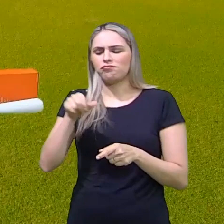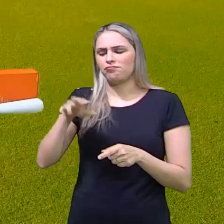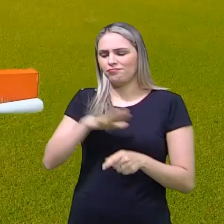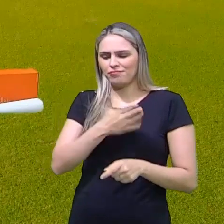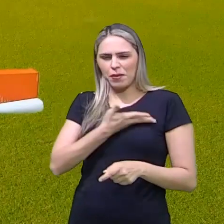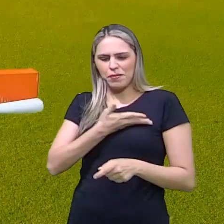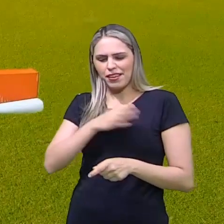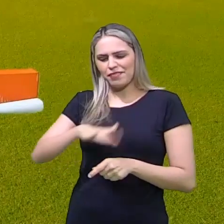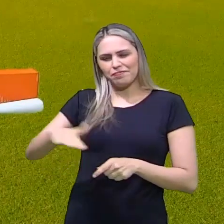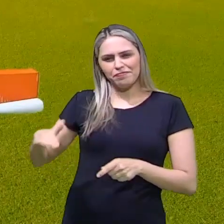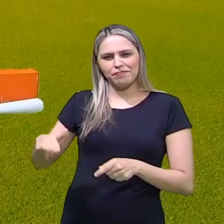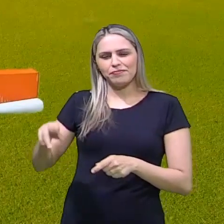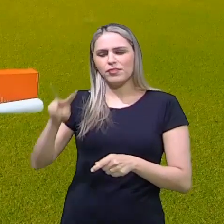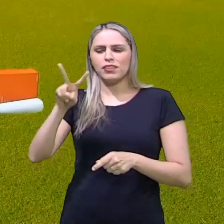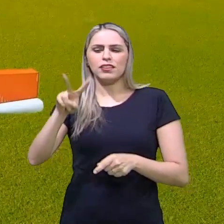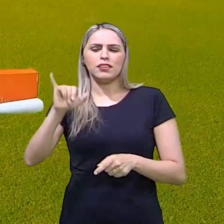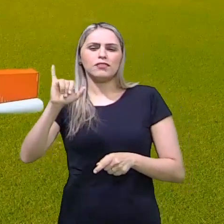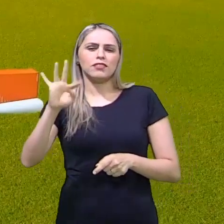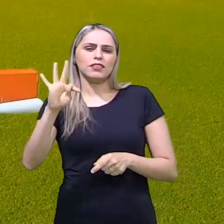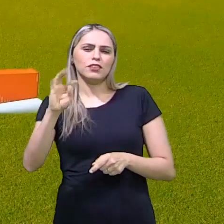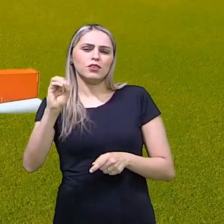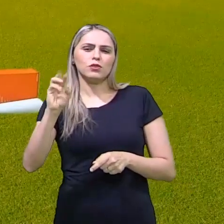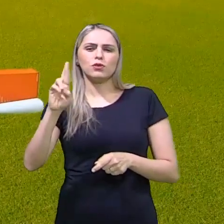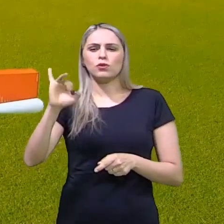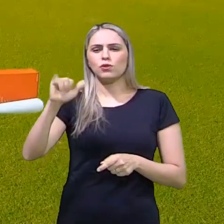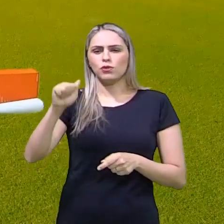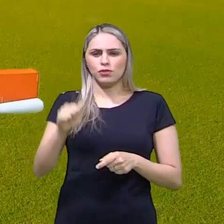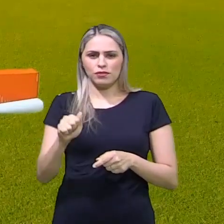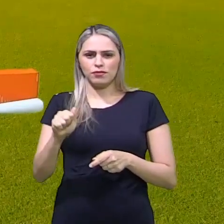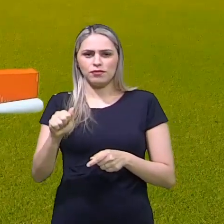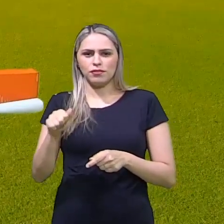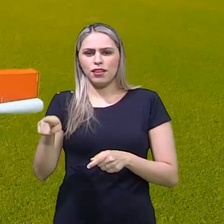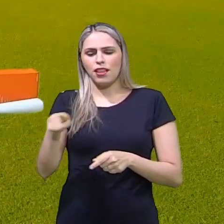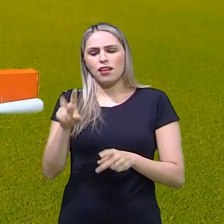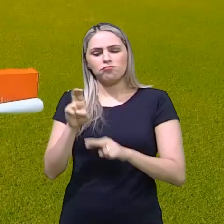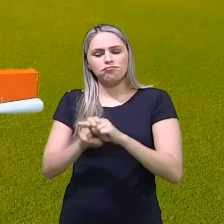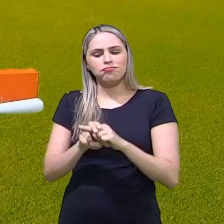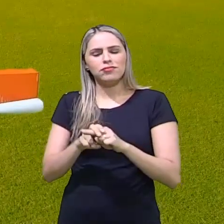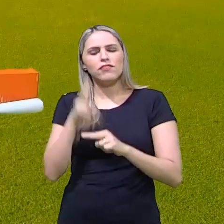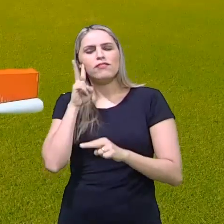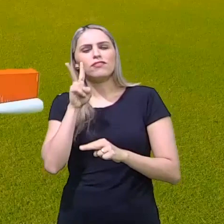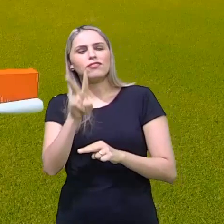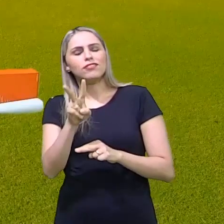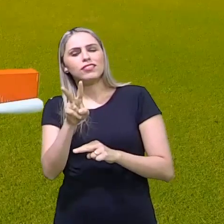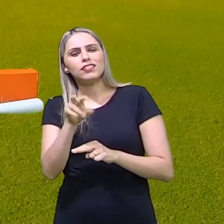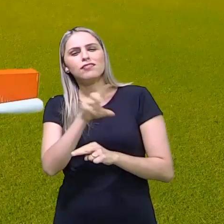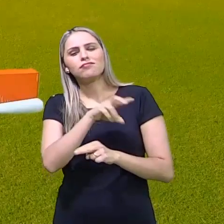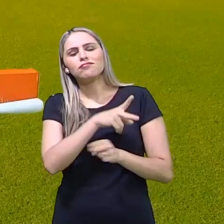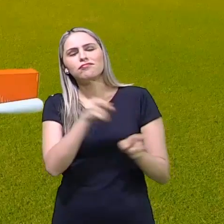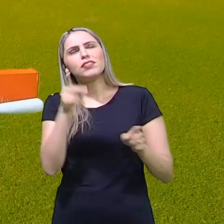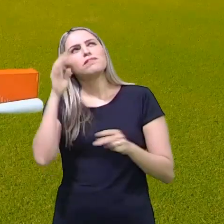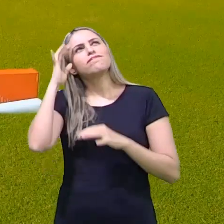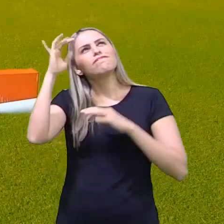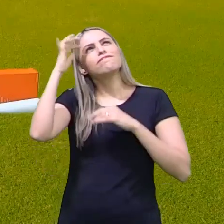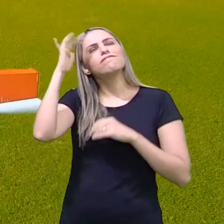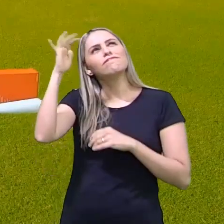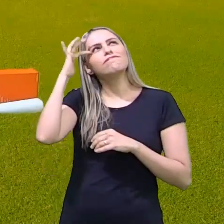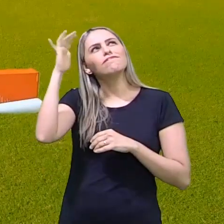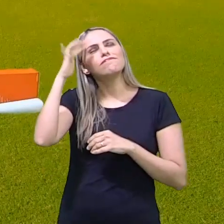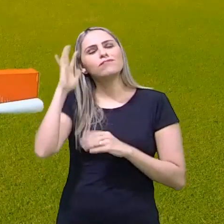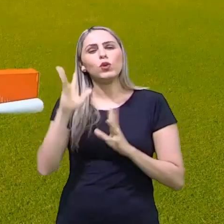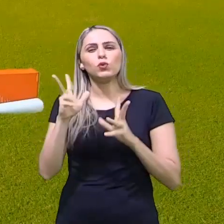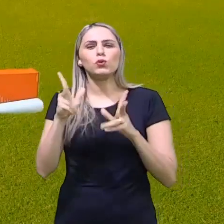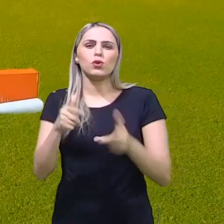sabe por que a Vitória gosta das nossas aulas? Porque ela fica sentadinha na cadeira dela, mas ela fica imaginando tudo que a gente tá fazendo.